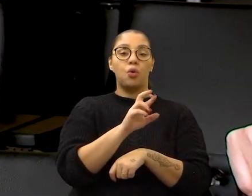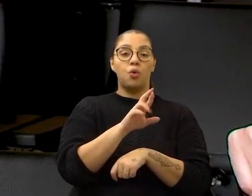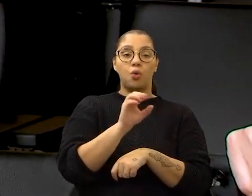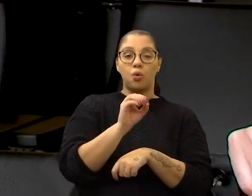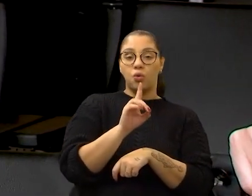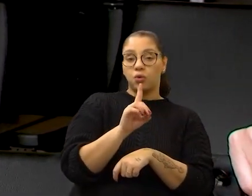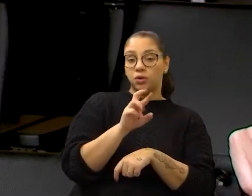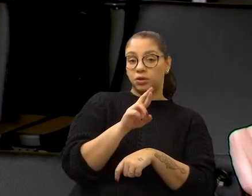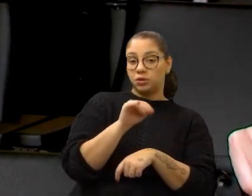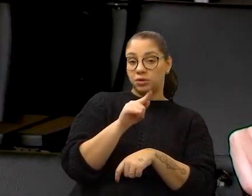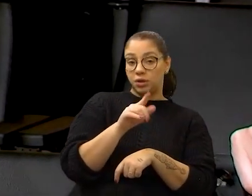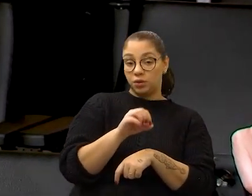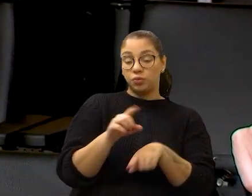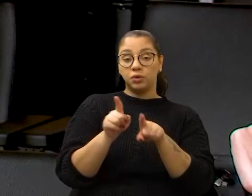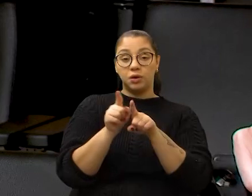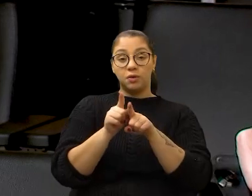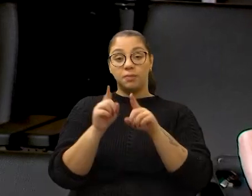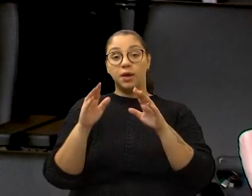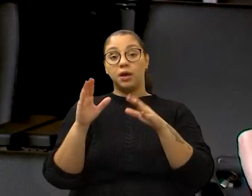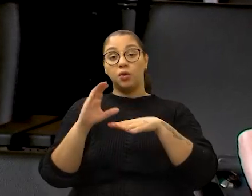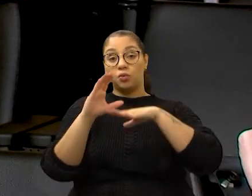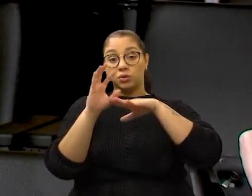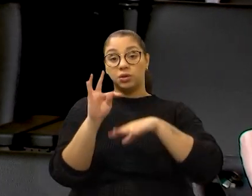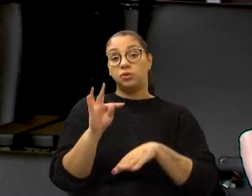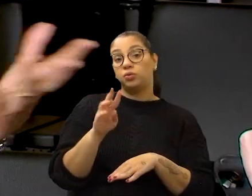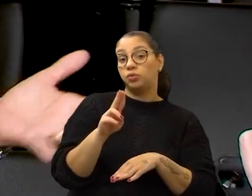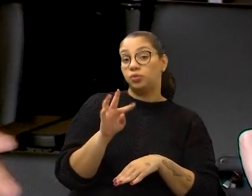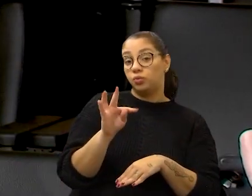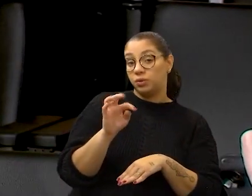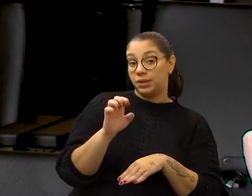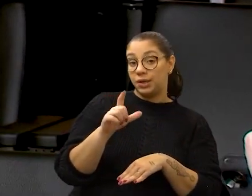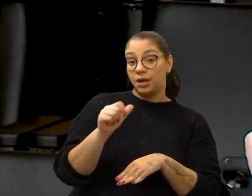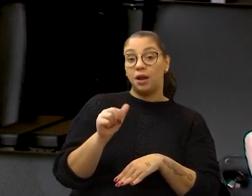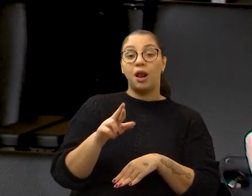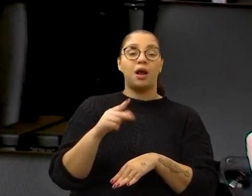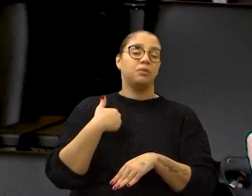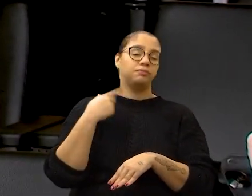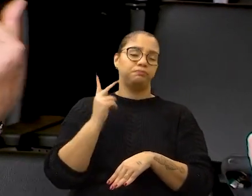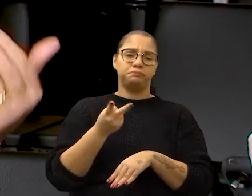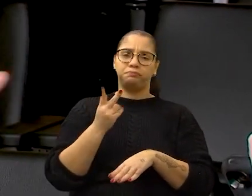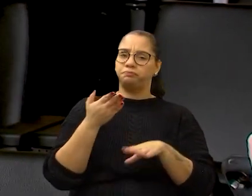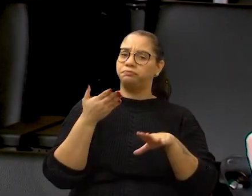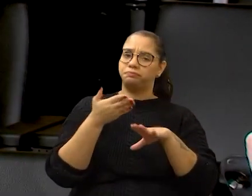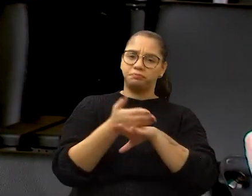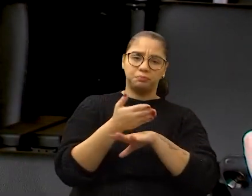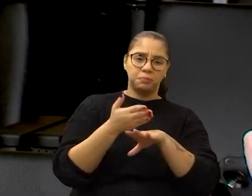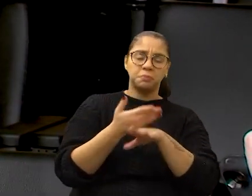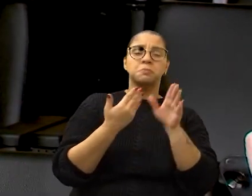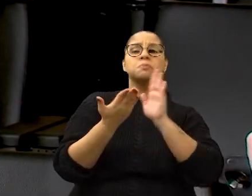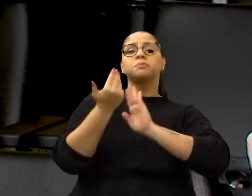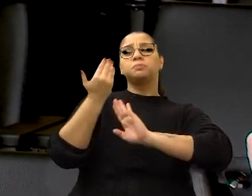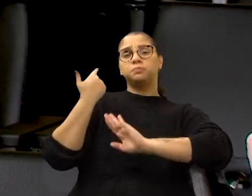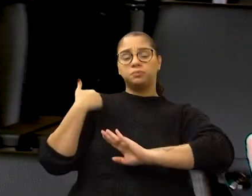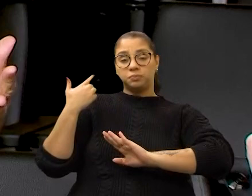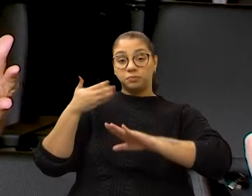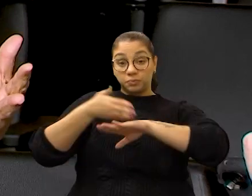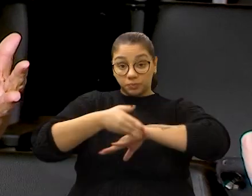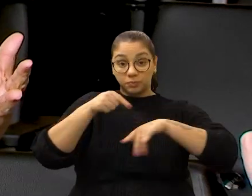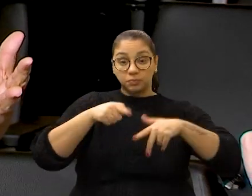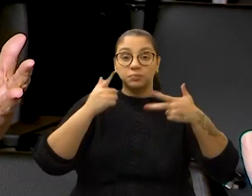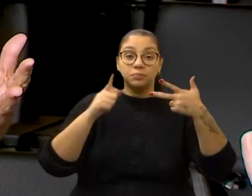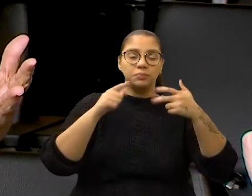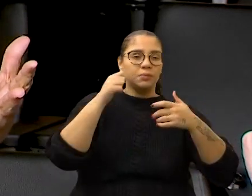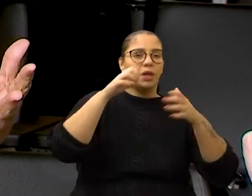conselhos tutelares, né, e eu sempre fiz parte, bem antes de entrar aqui e